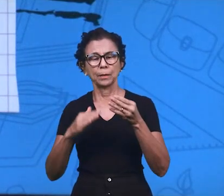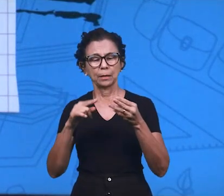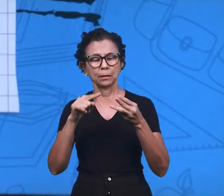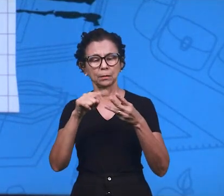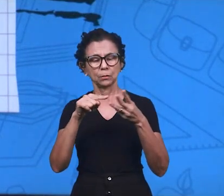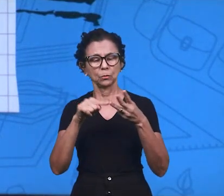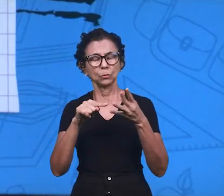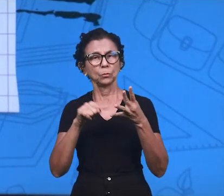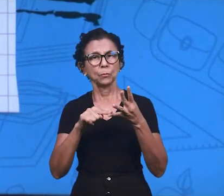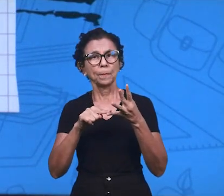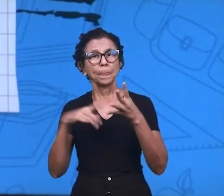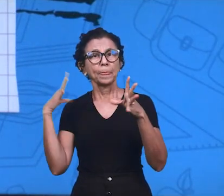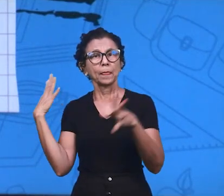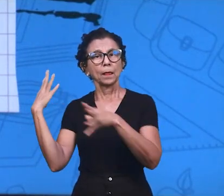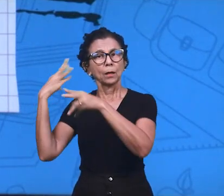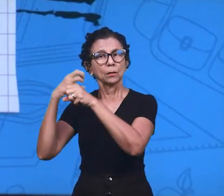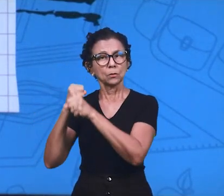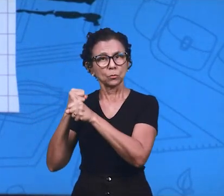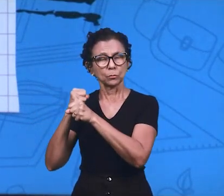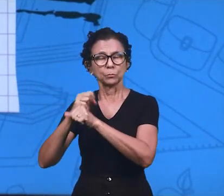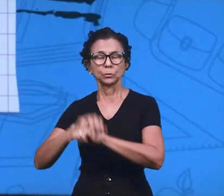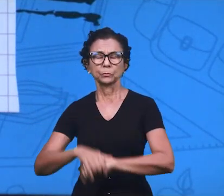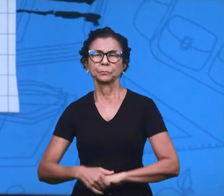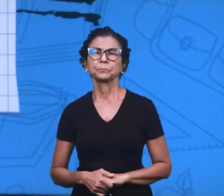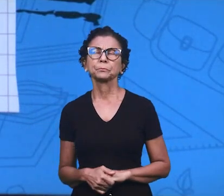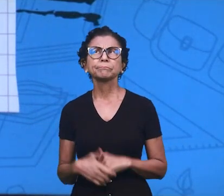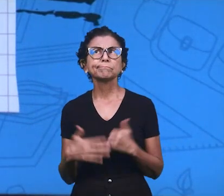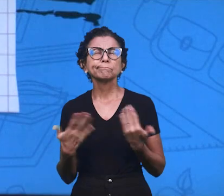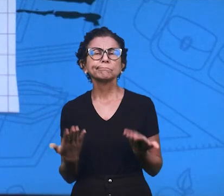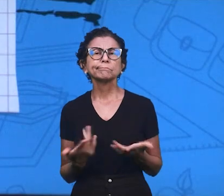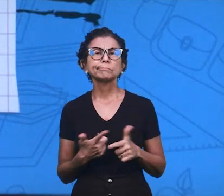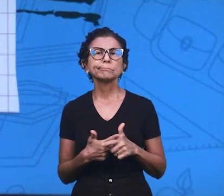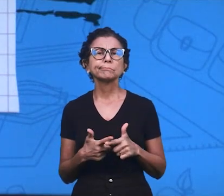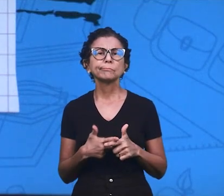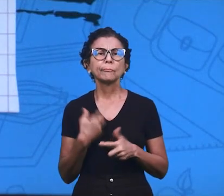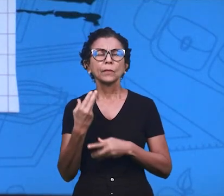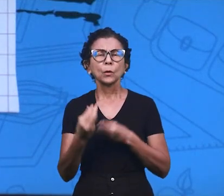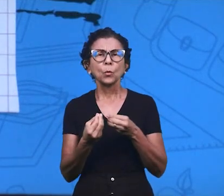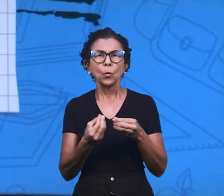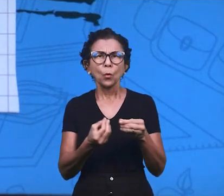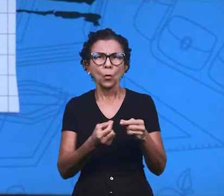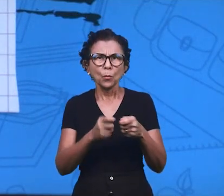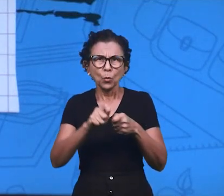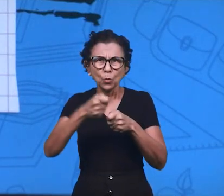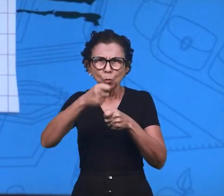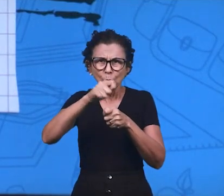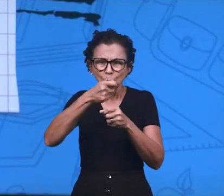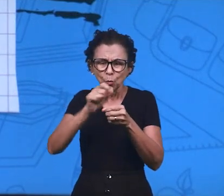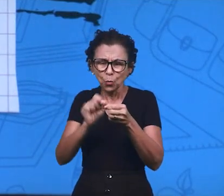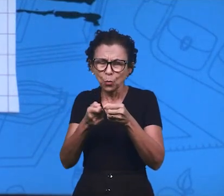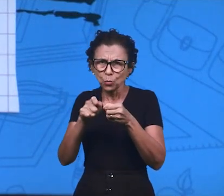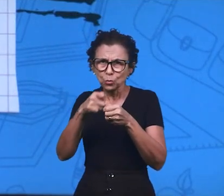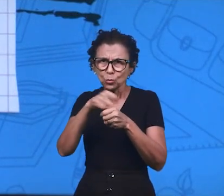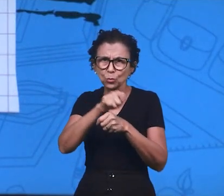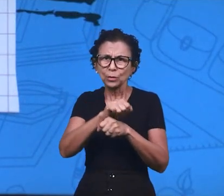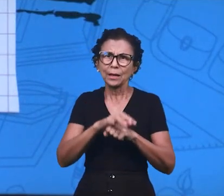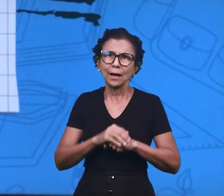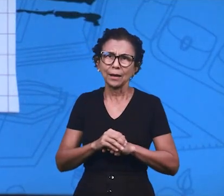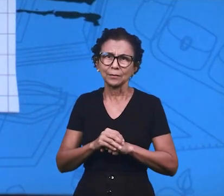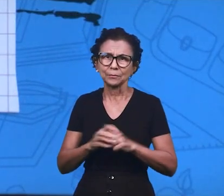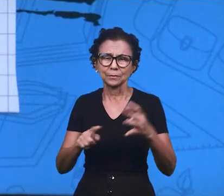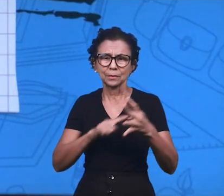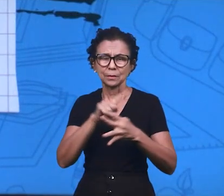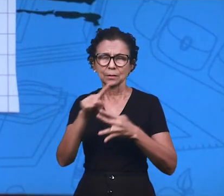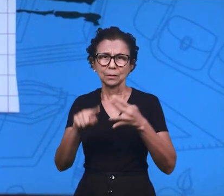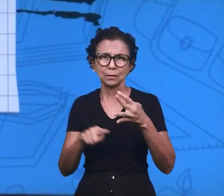PI, proposta de intervenção. Mas a grande questão é como amarrar, como costurar essas 4 partes. Porque eu tenho